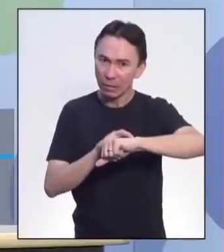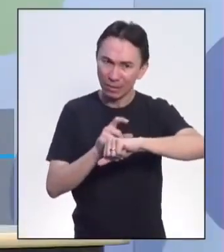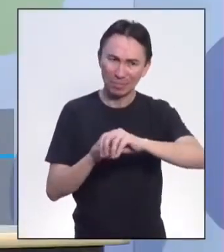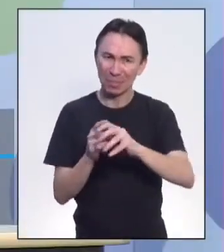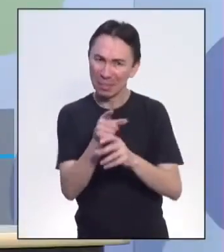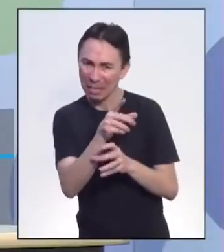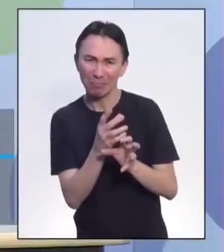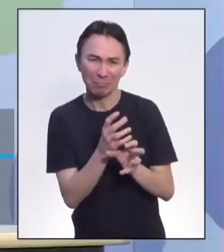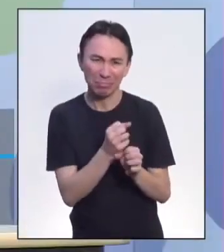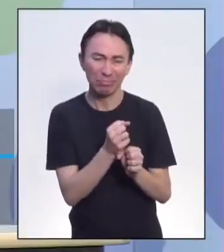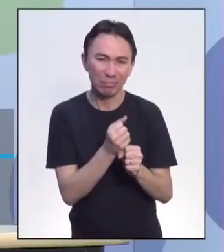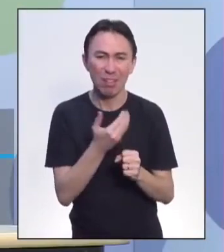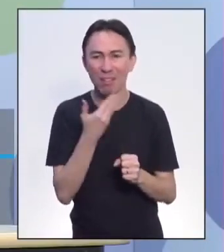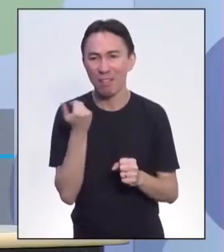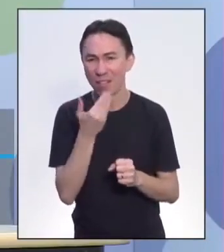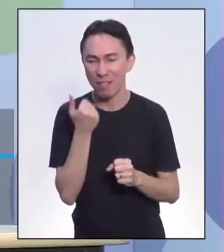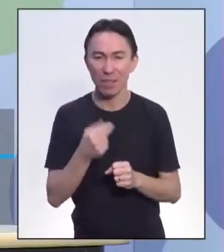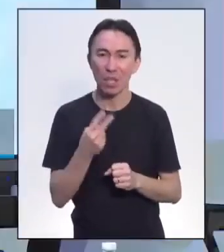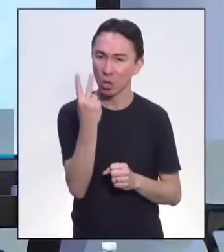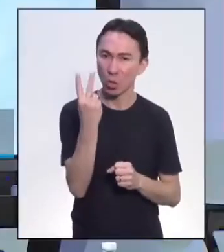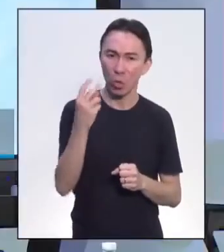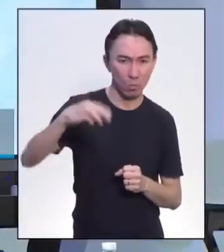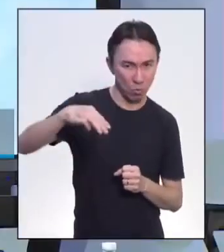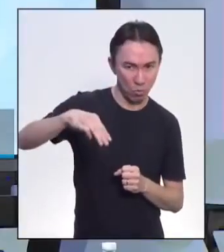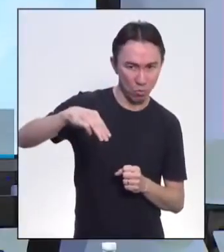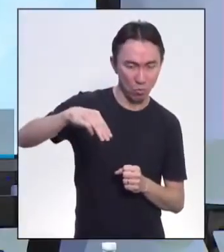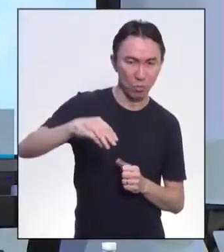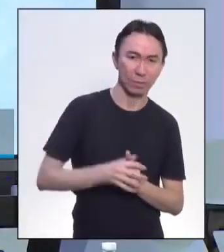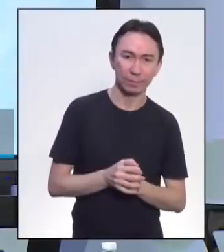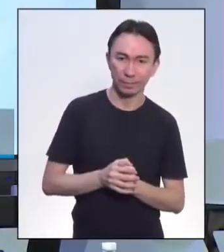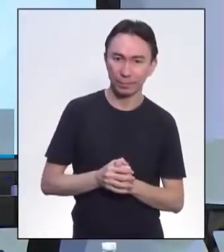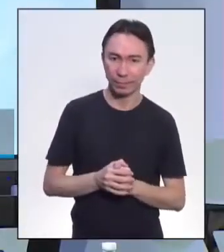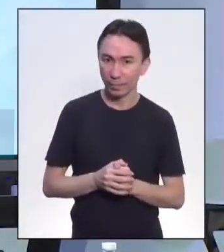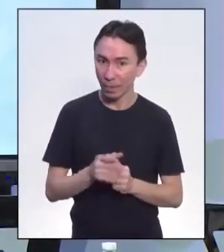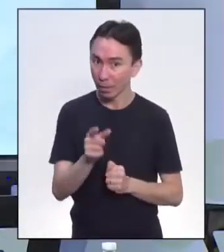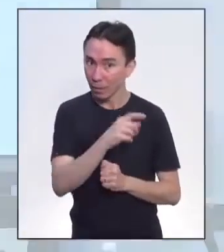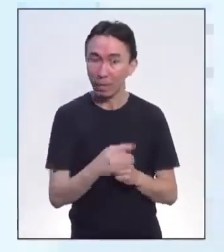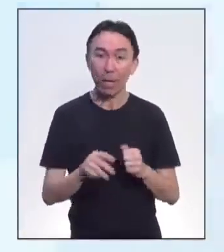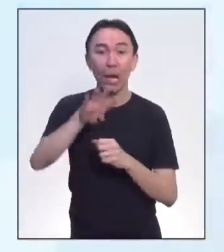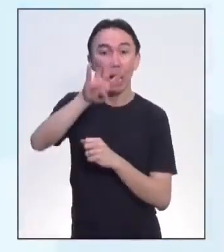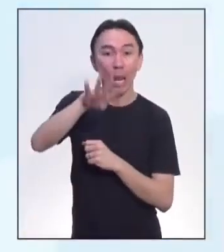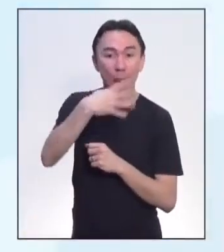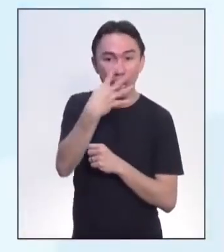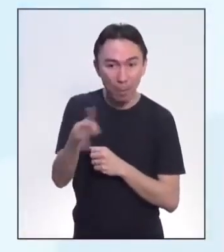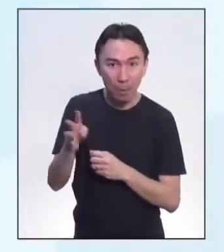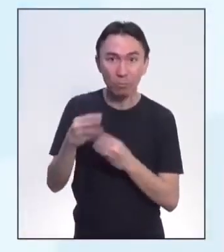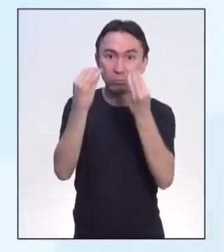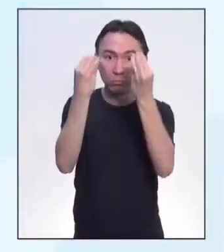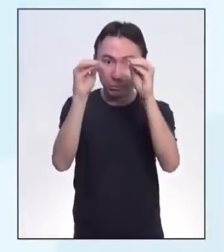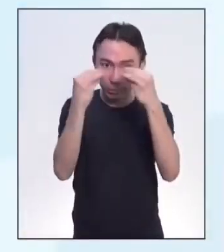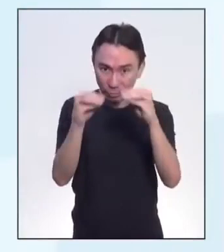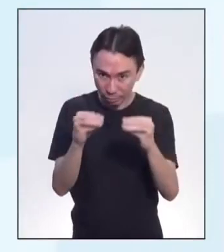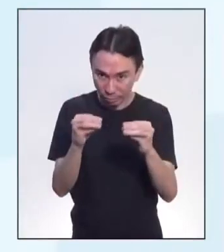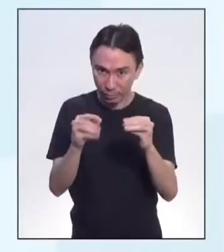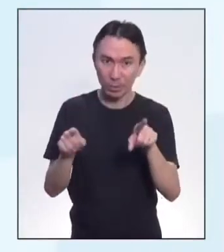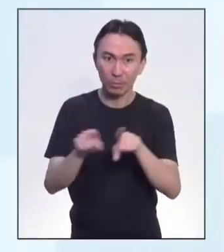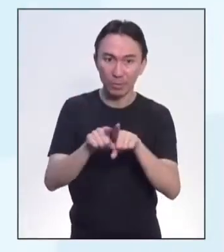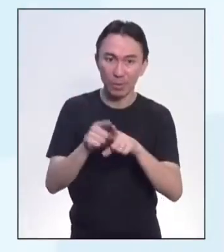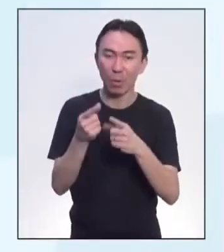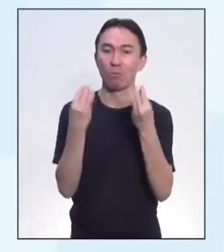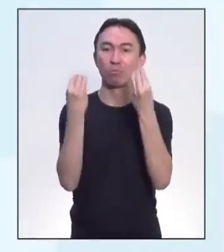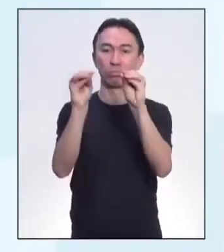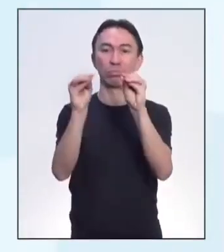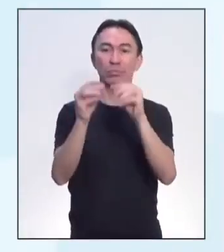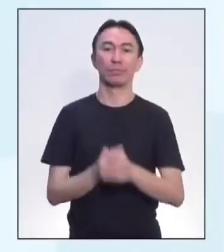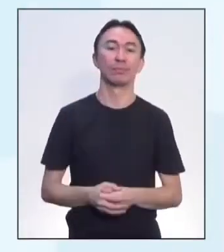muito fácil, né? Então, 2 minutos. Ok, então preencham a tabela e informem os pares ordenados. Boa